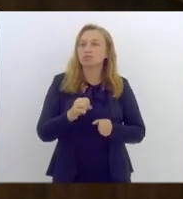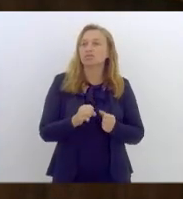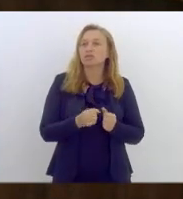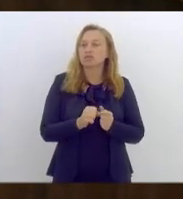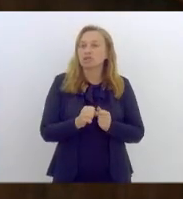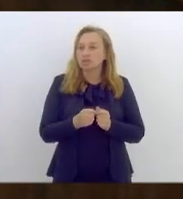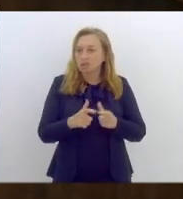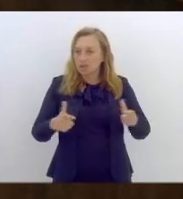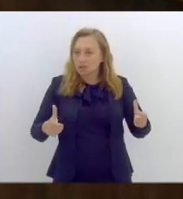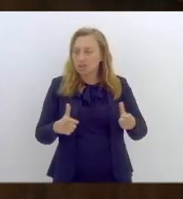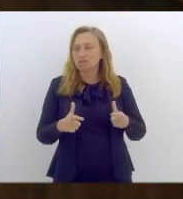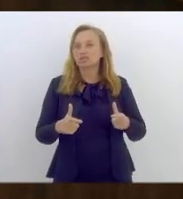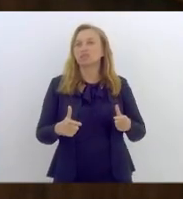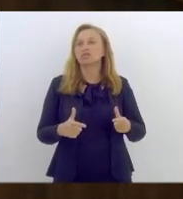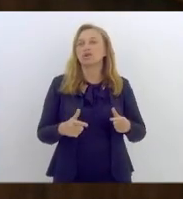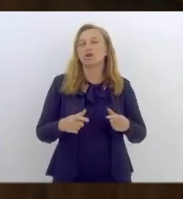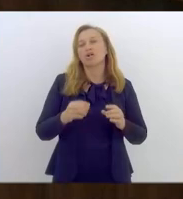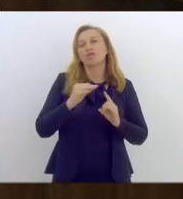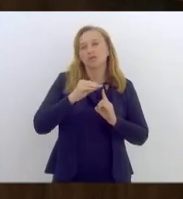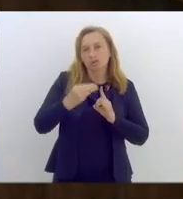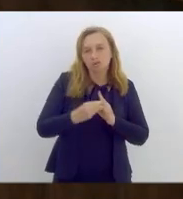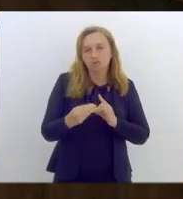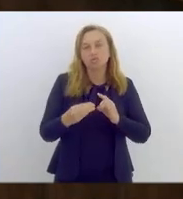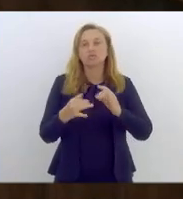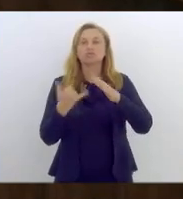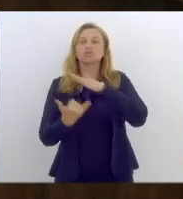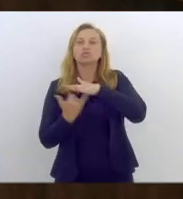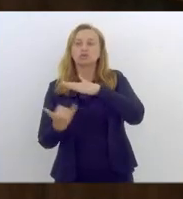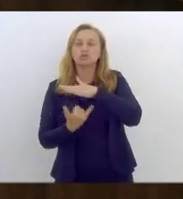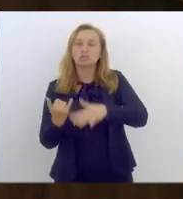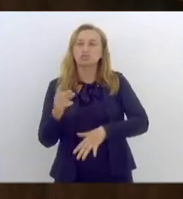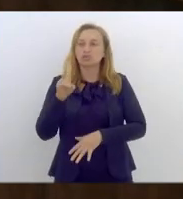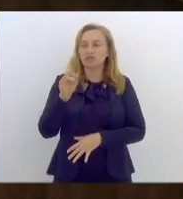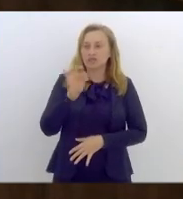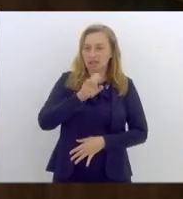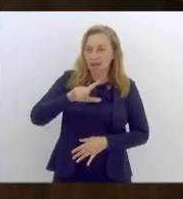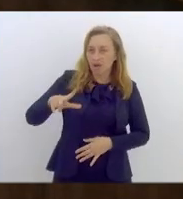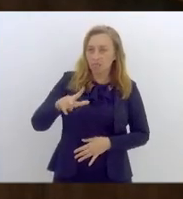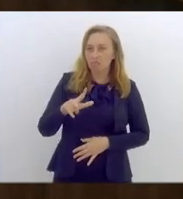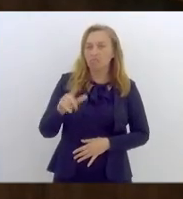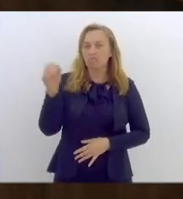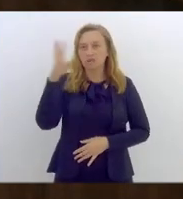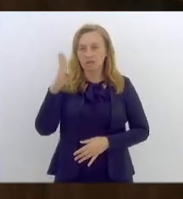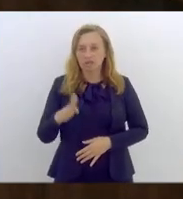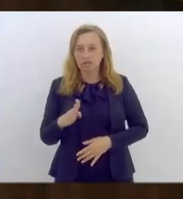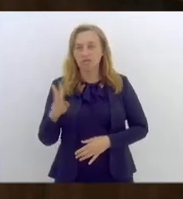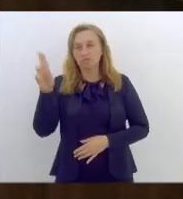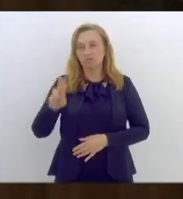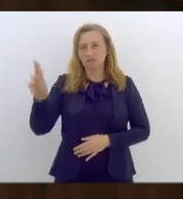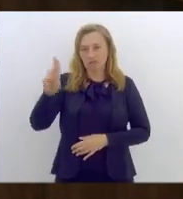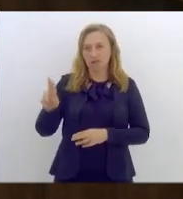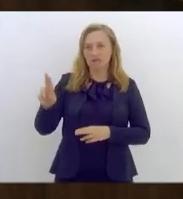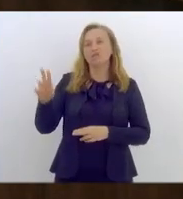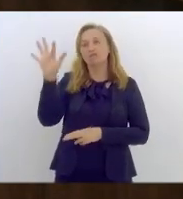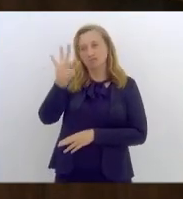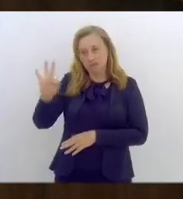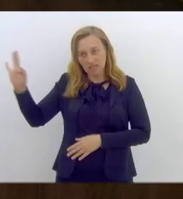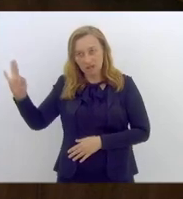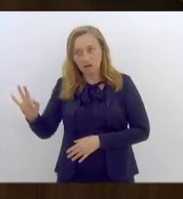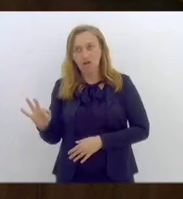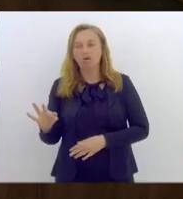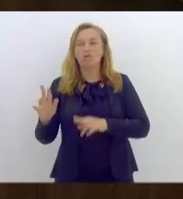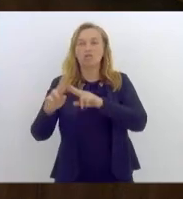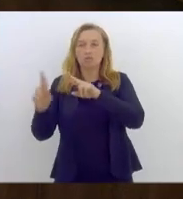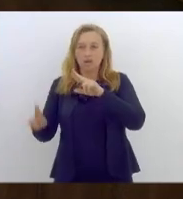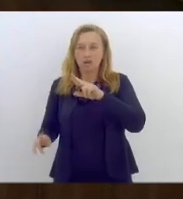com a Fiocruz com Instituto Vital Brasil quais universidades federais é qual é de qual ênfa Então queria